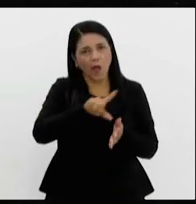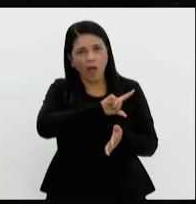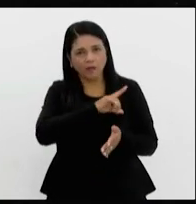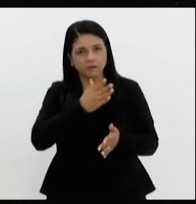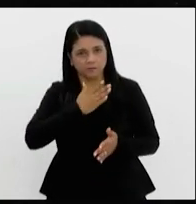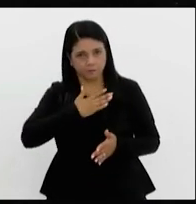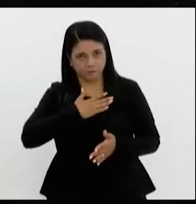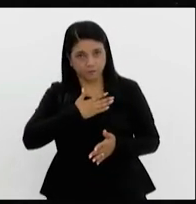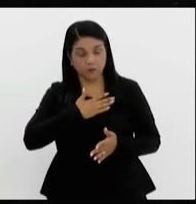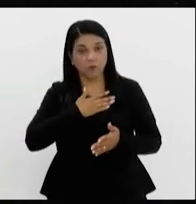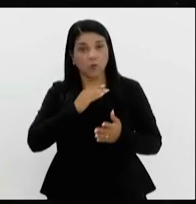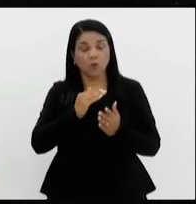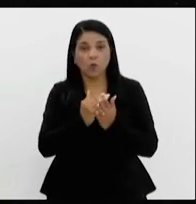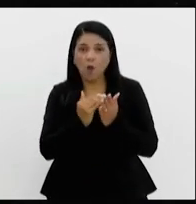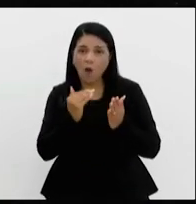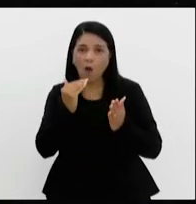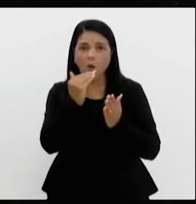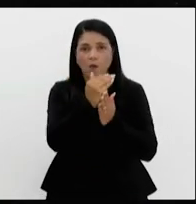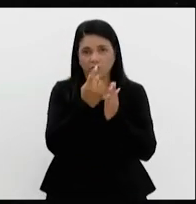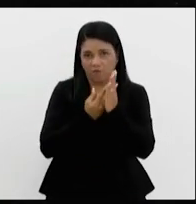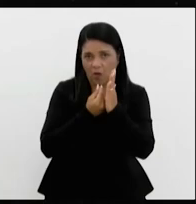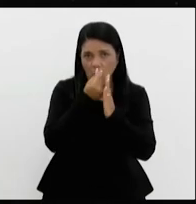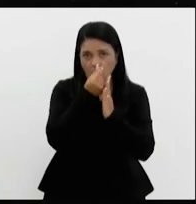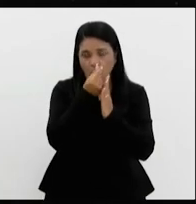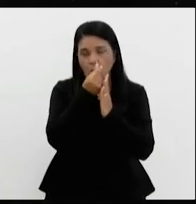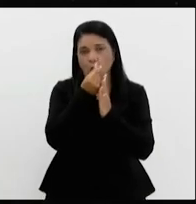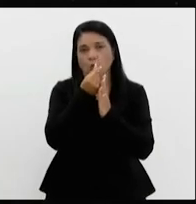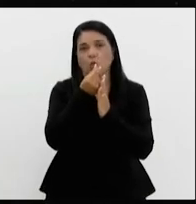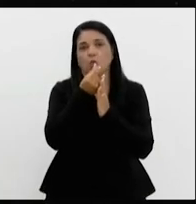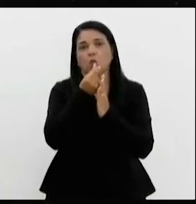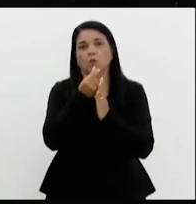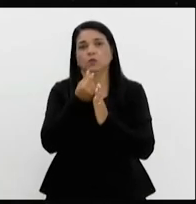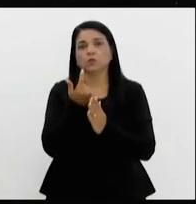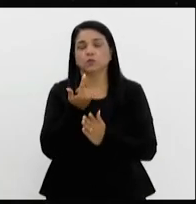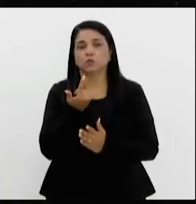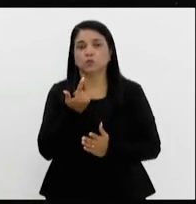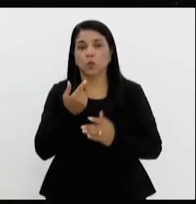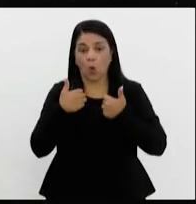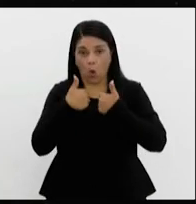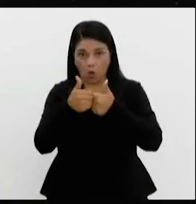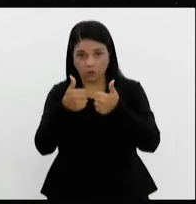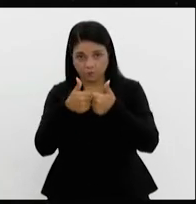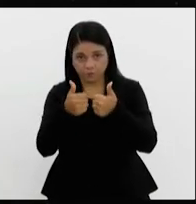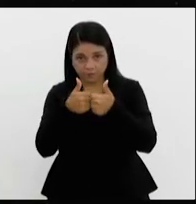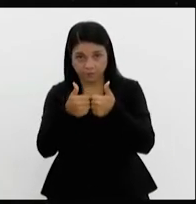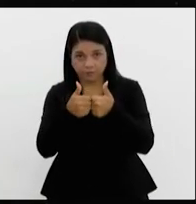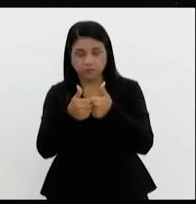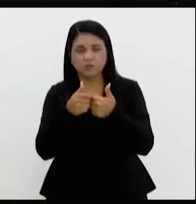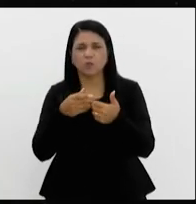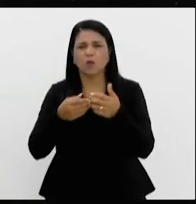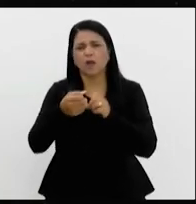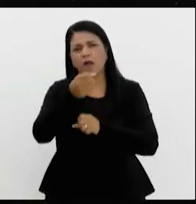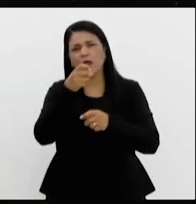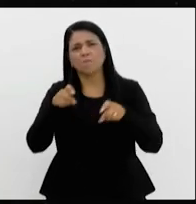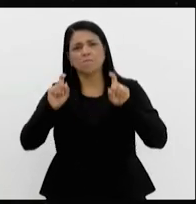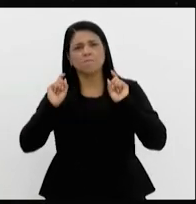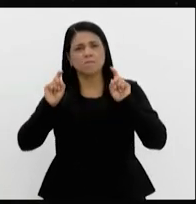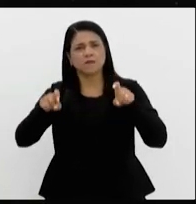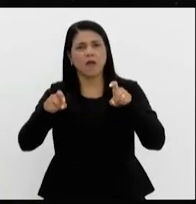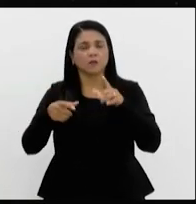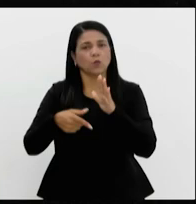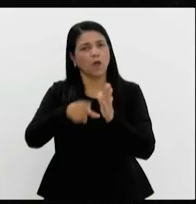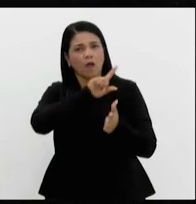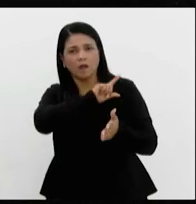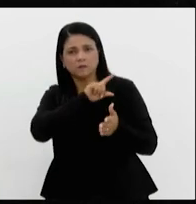questão do aumento da tarifa dos ônibus. Eu venho batendo desde o meu mandato passado na questão